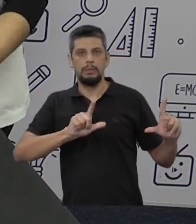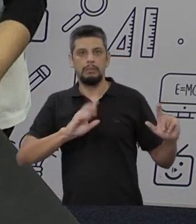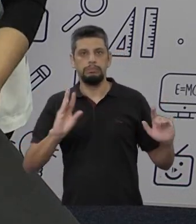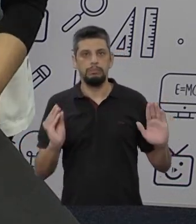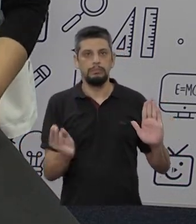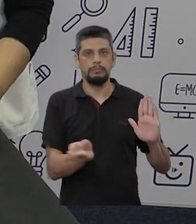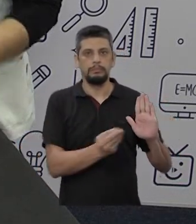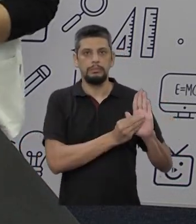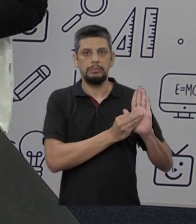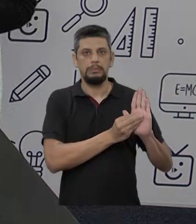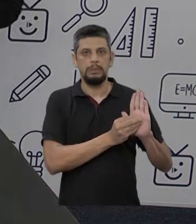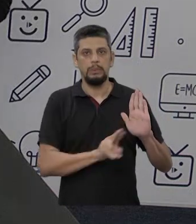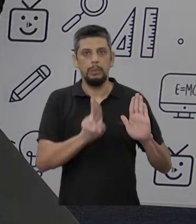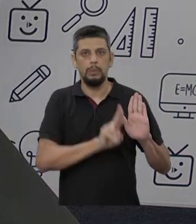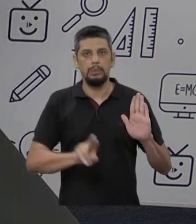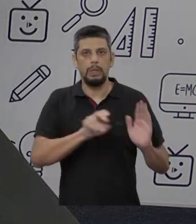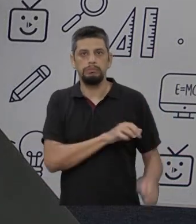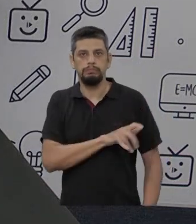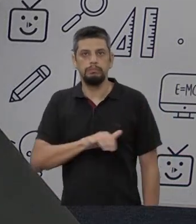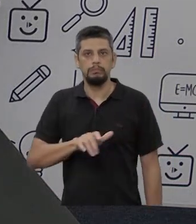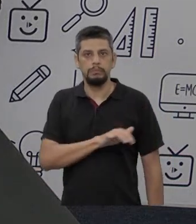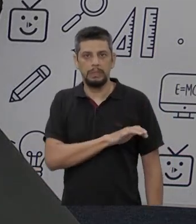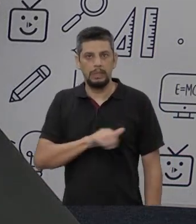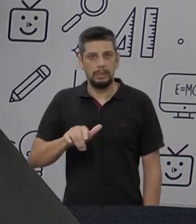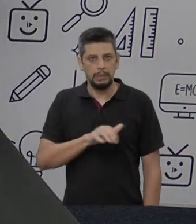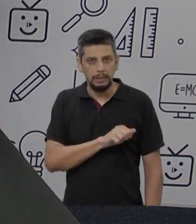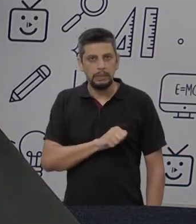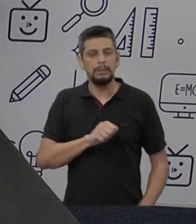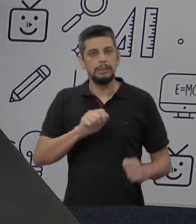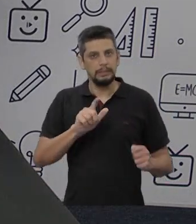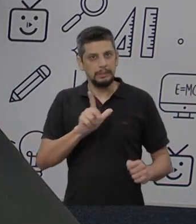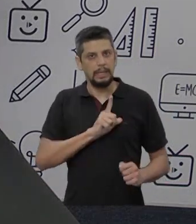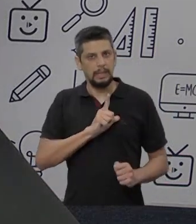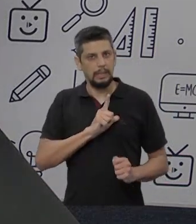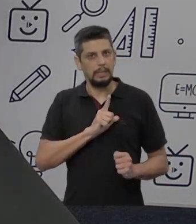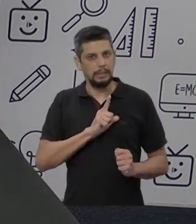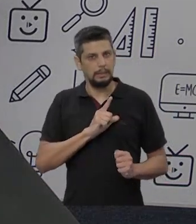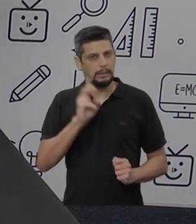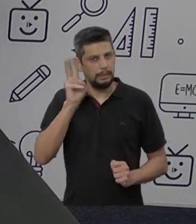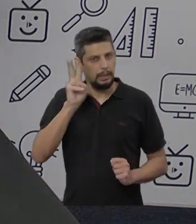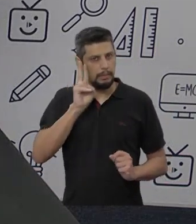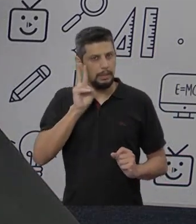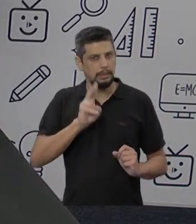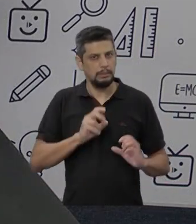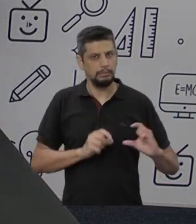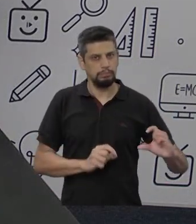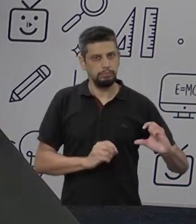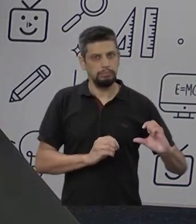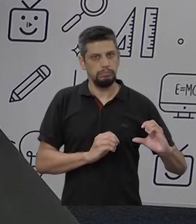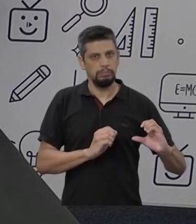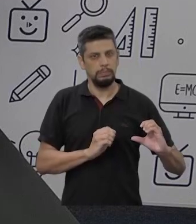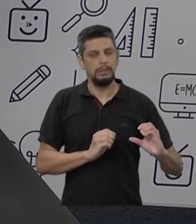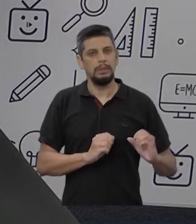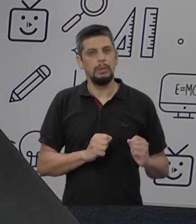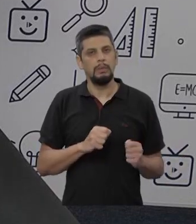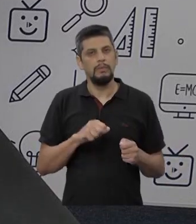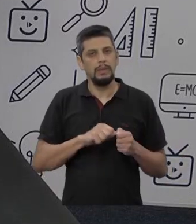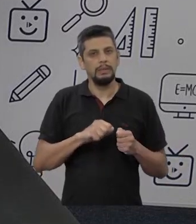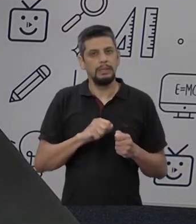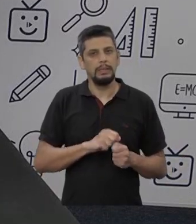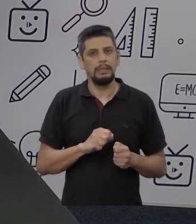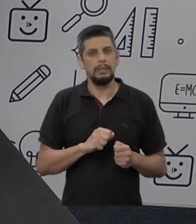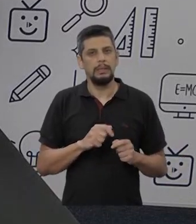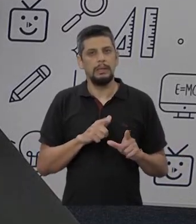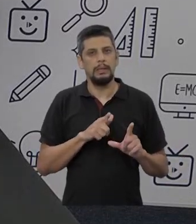Vamos montar aqui, ó, usando o nosso alfabeto, que vocês também têm o alfabeto aí com vocês. Nós vamos construir a palavra infância.